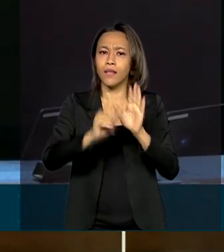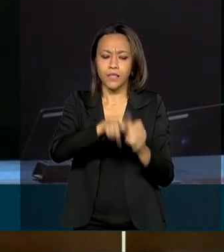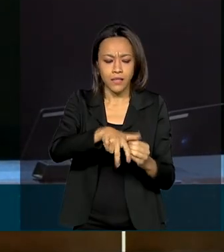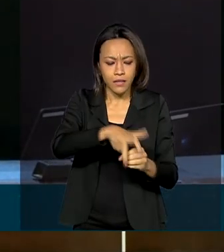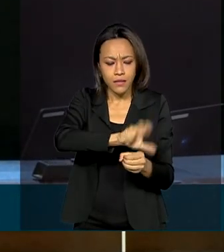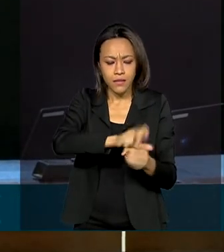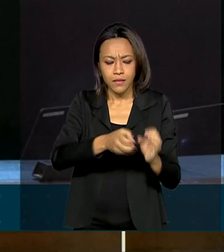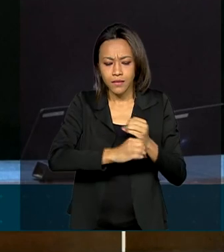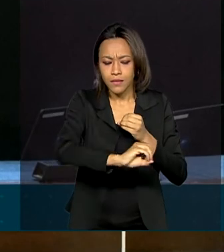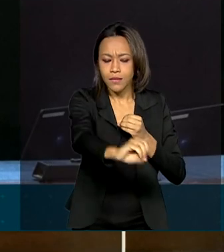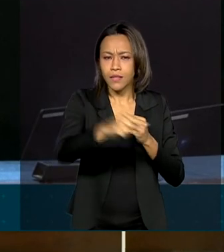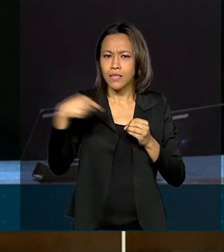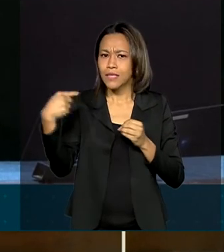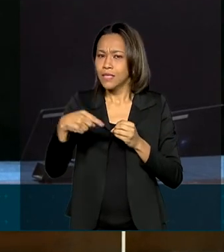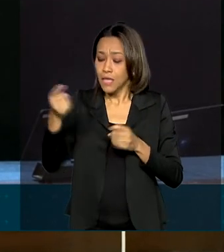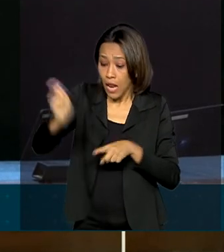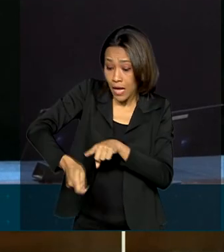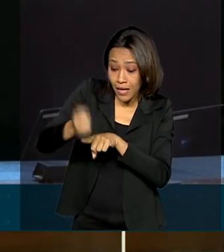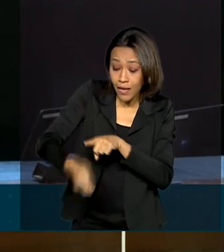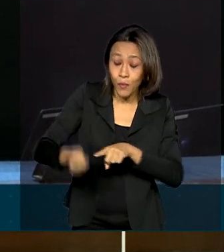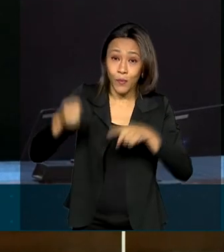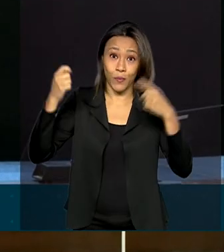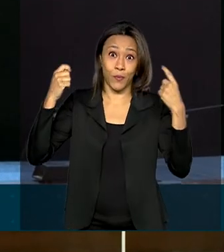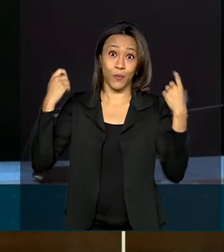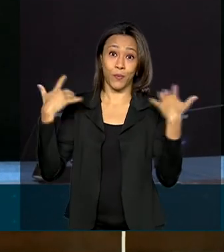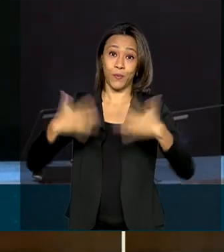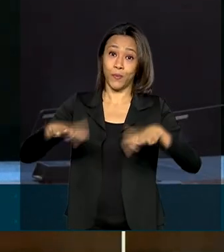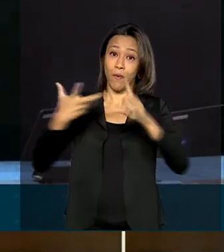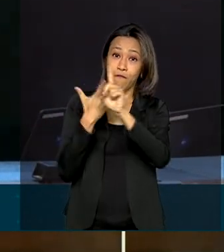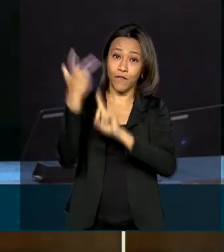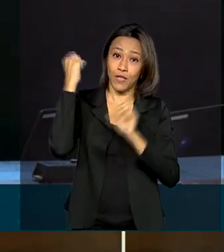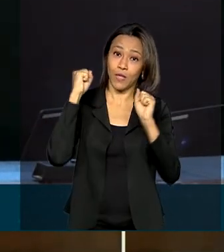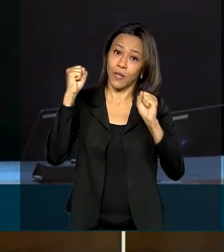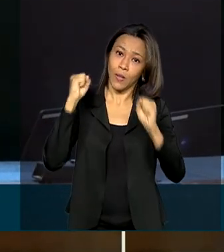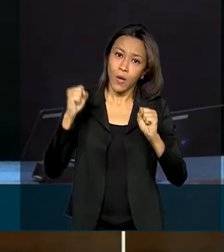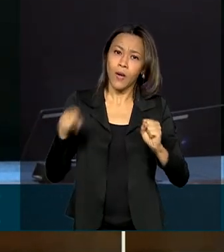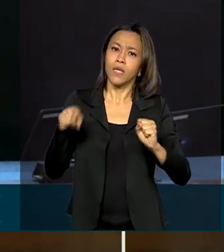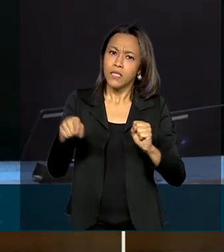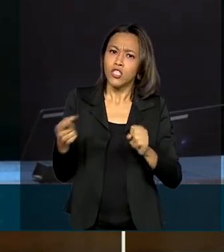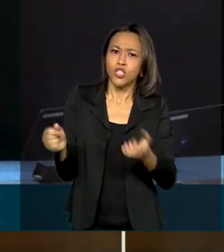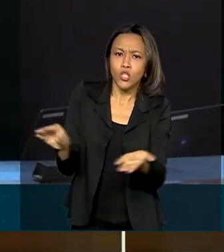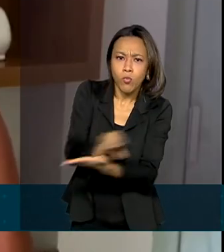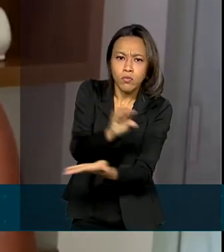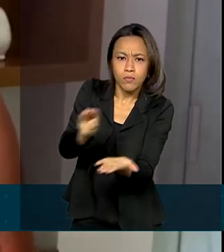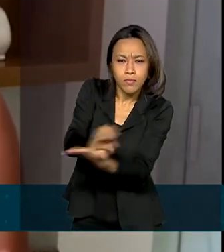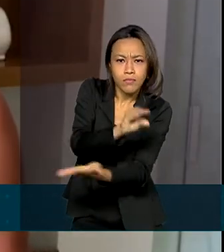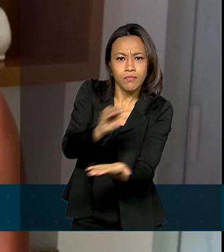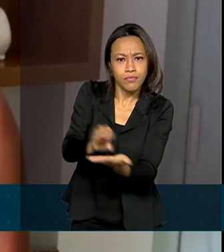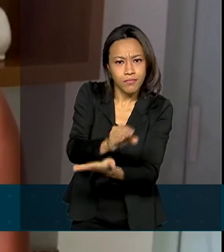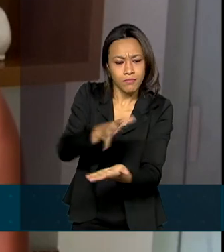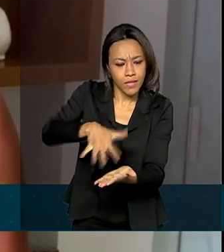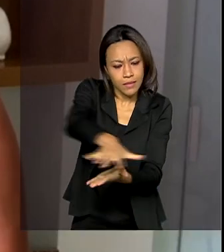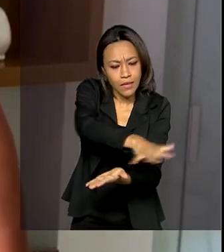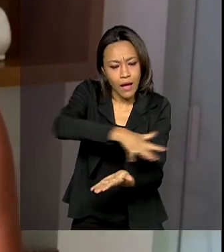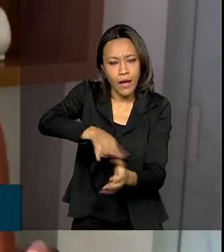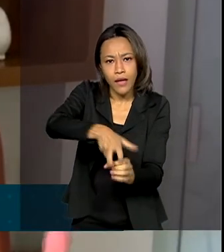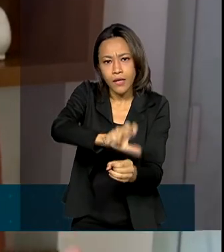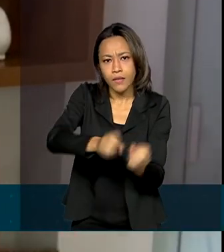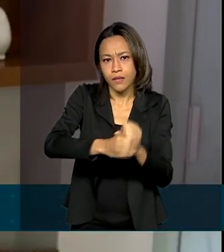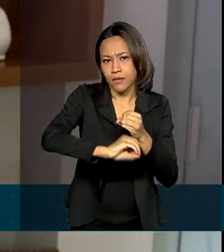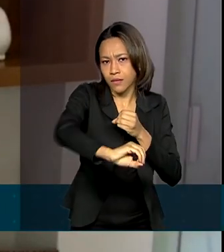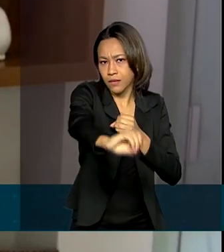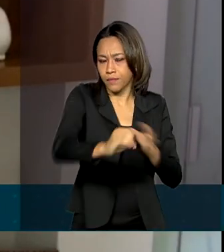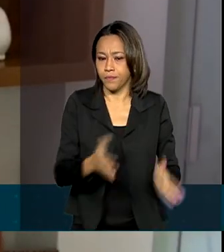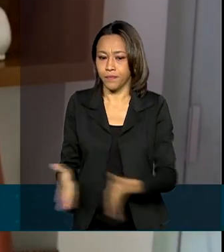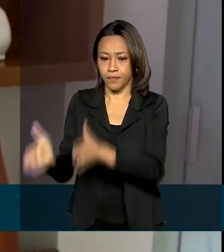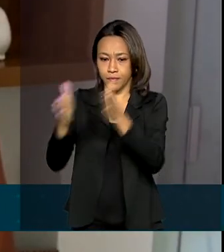inteiro na abertura de portas desse setor para investimentos privados. 89% dos